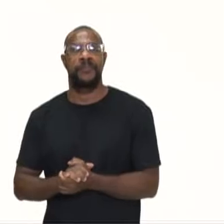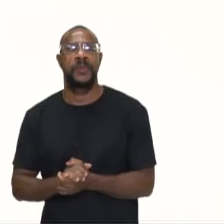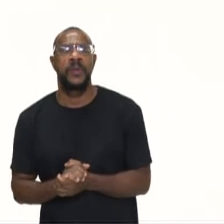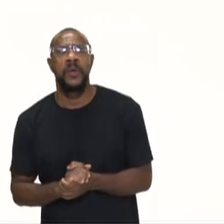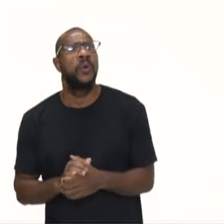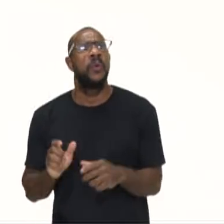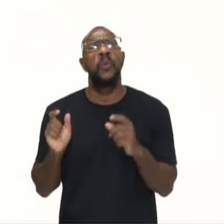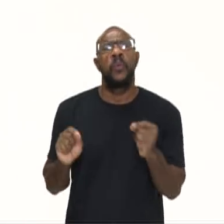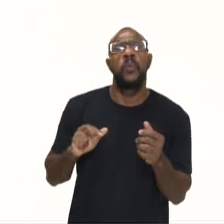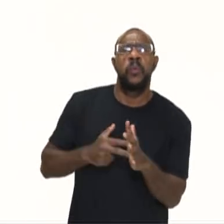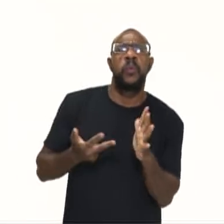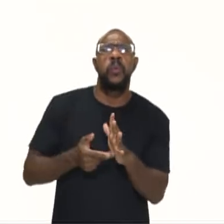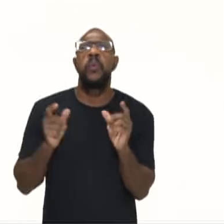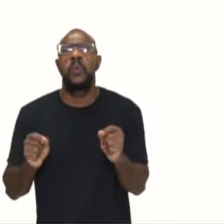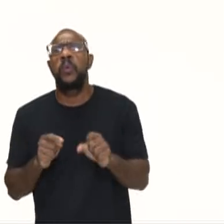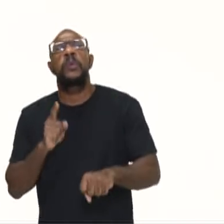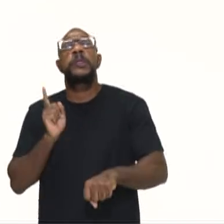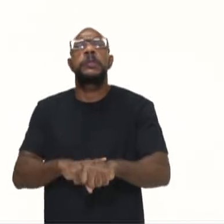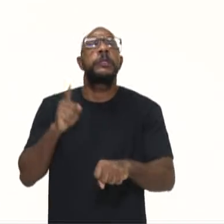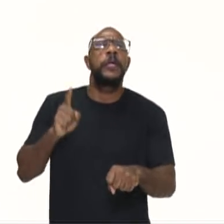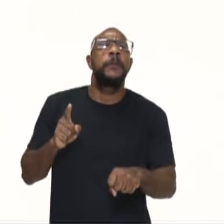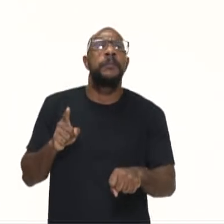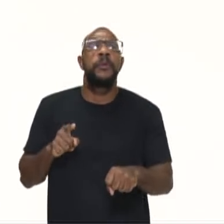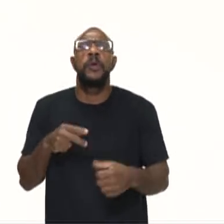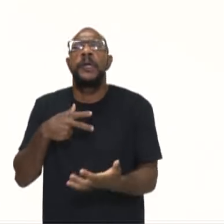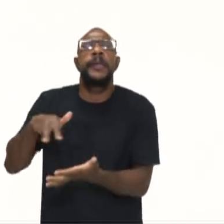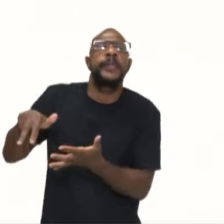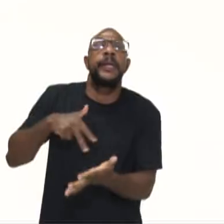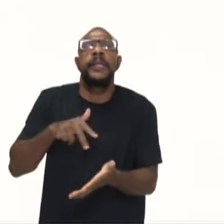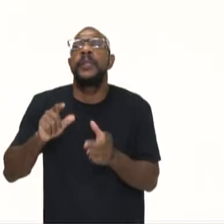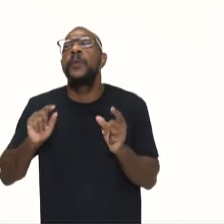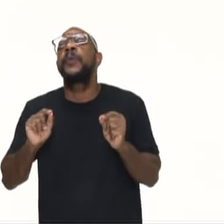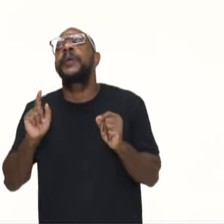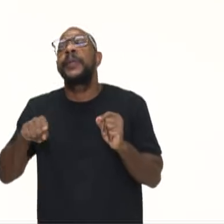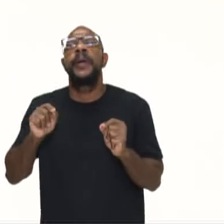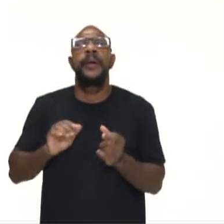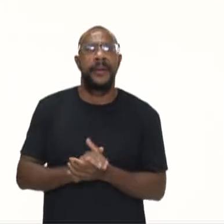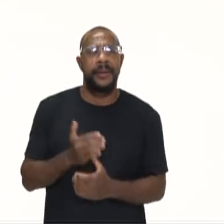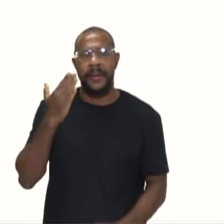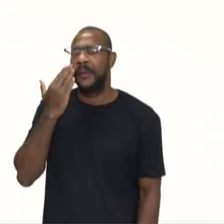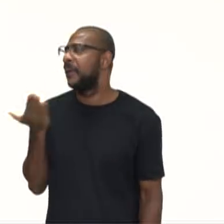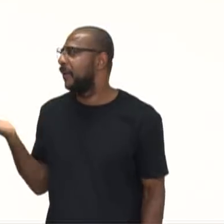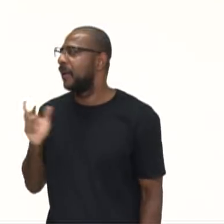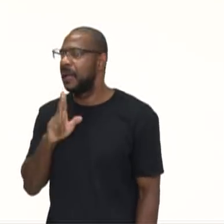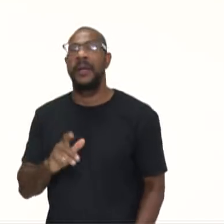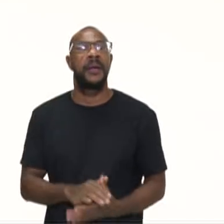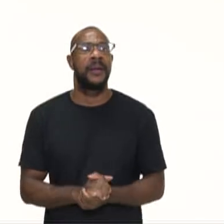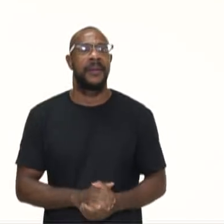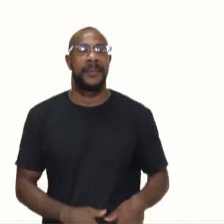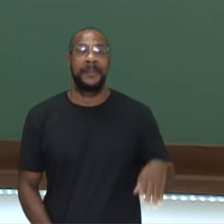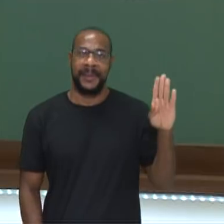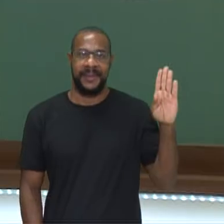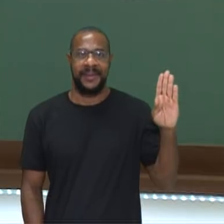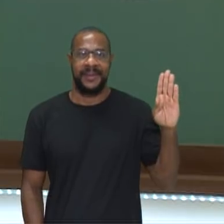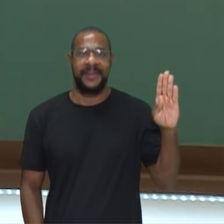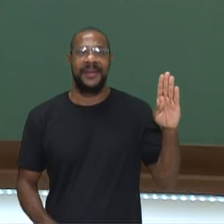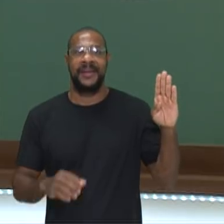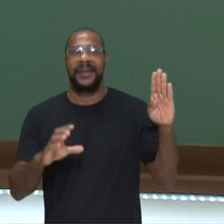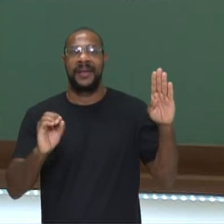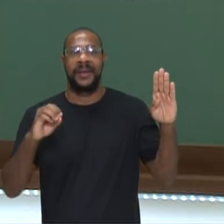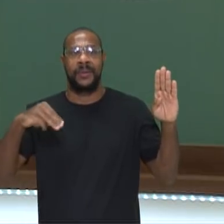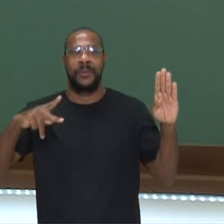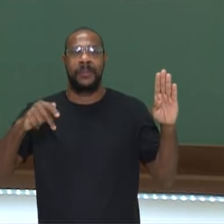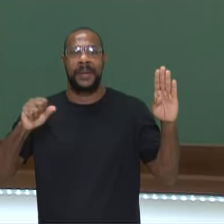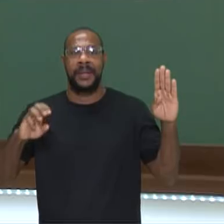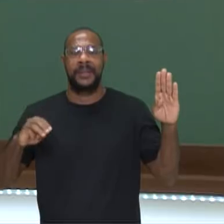que determina o tempo de uma dança? Então a alternativa correta é a alternativa B, o